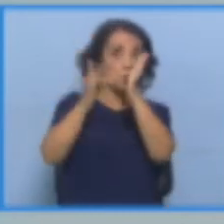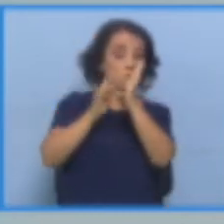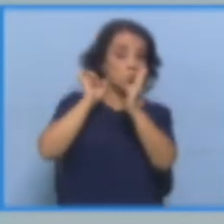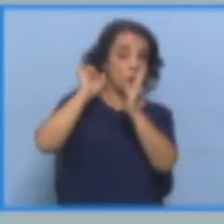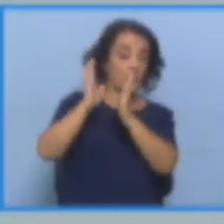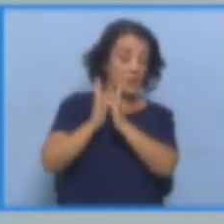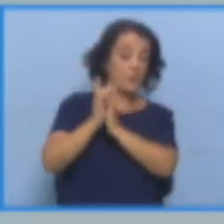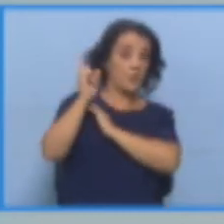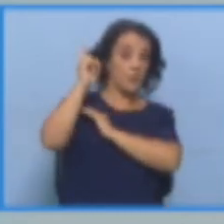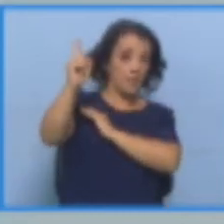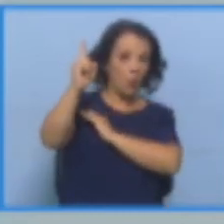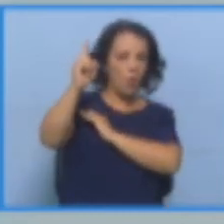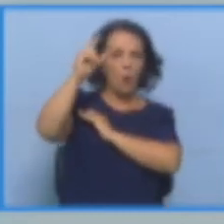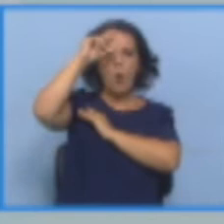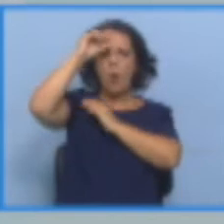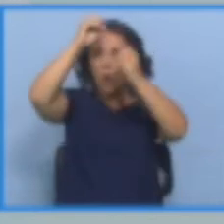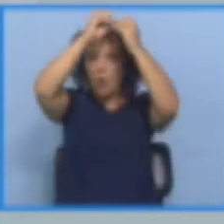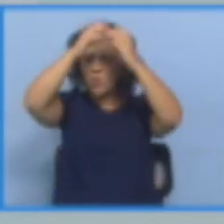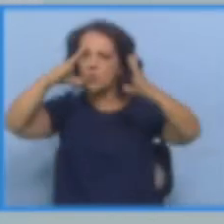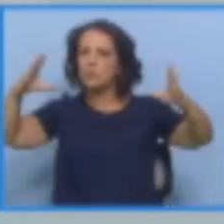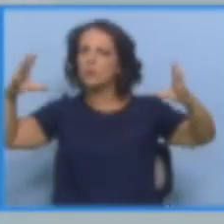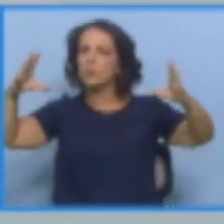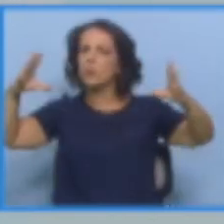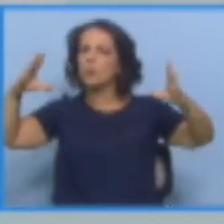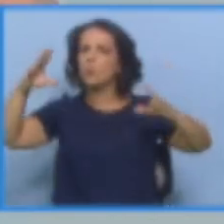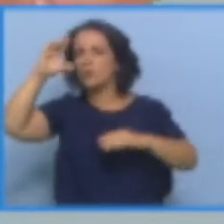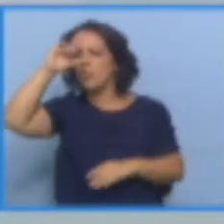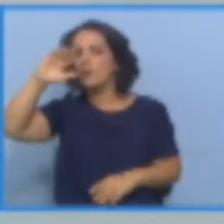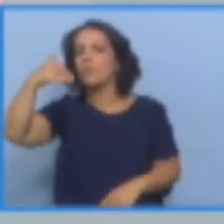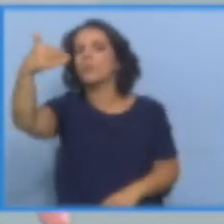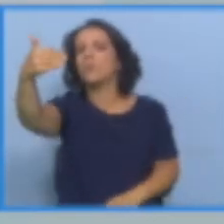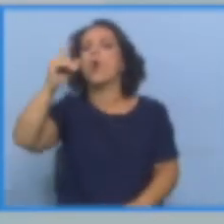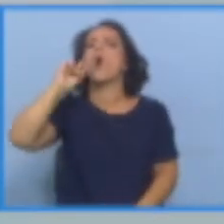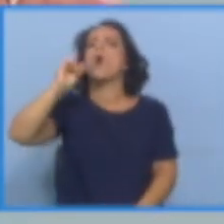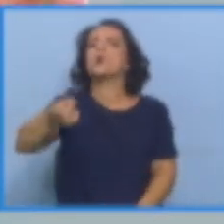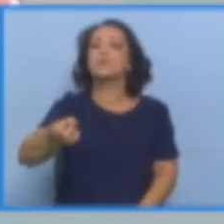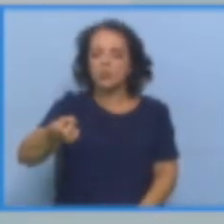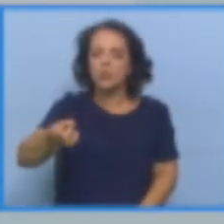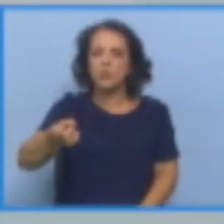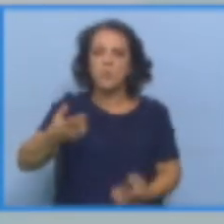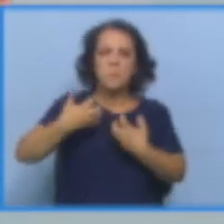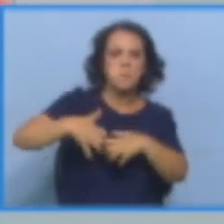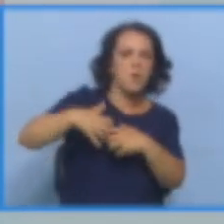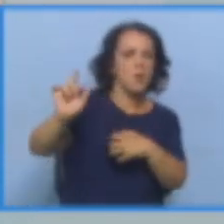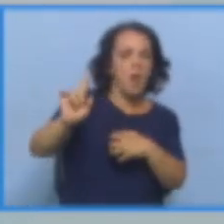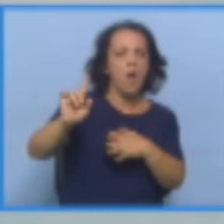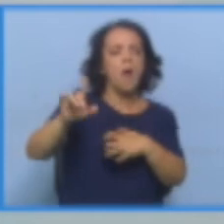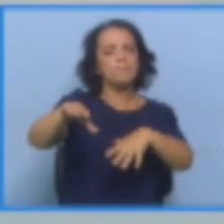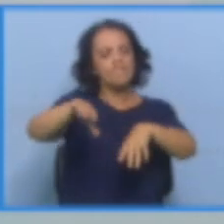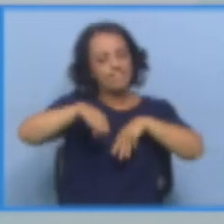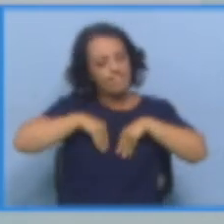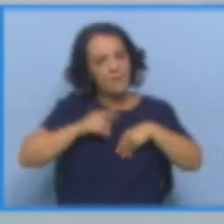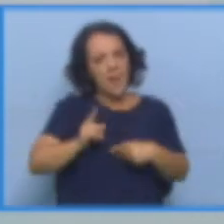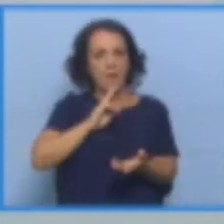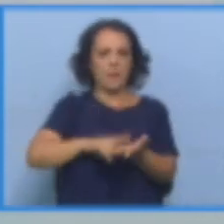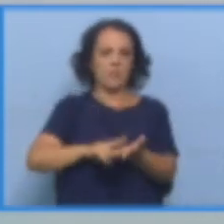qualquer tipo de diminuição, na sua totalidade, mas aceitar a realidade e partir da realidade sem a mascarar, não é?